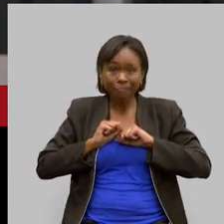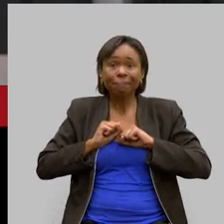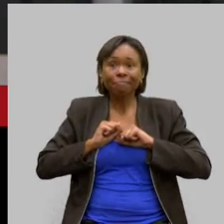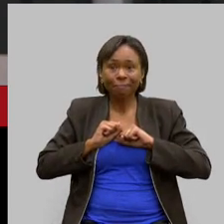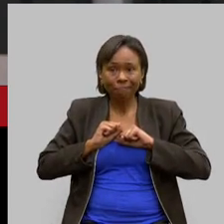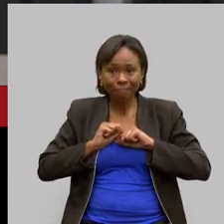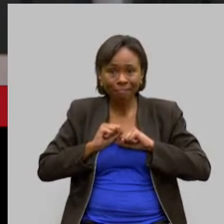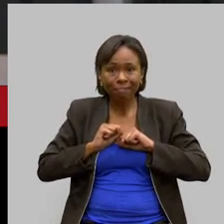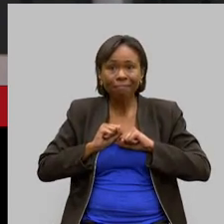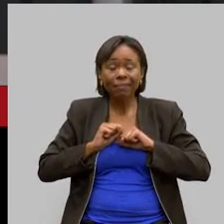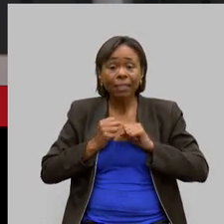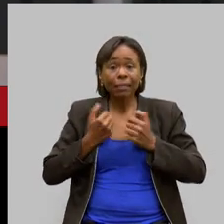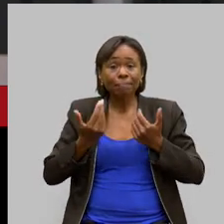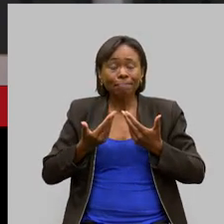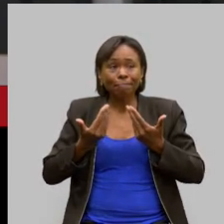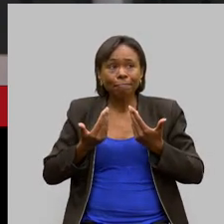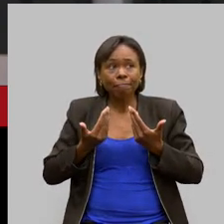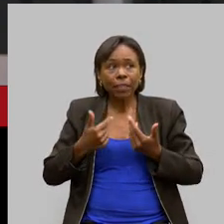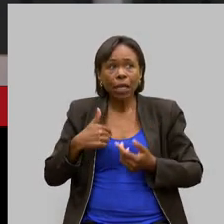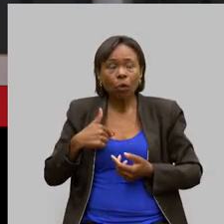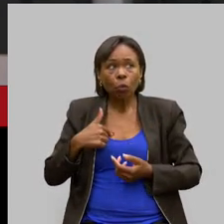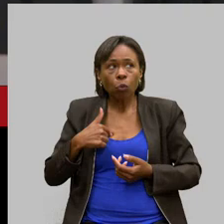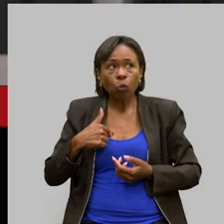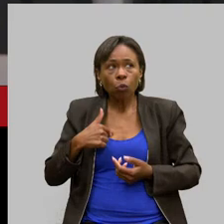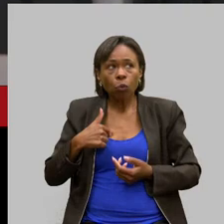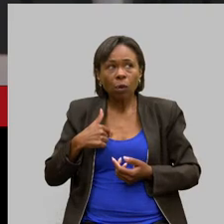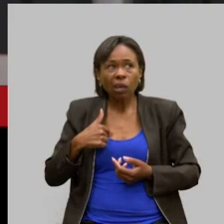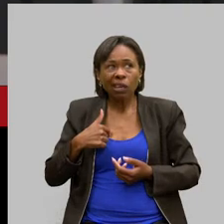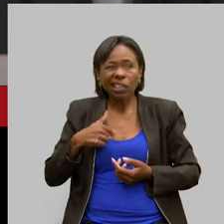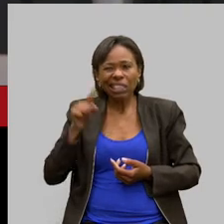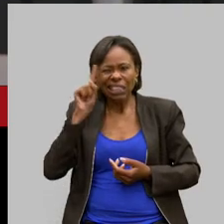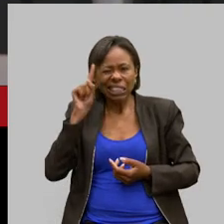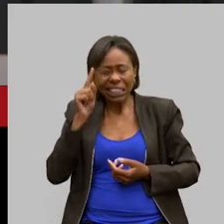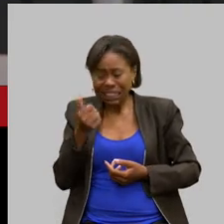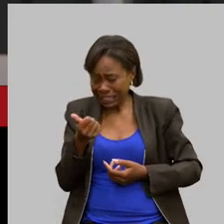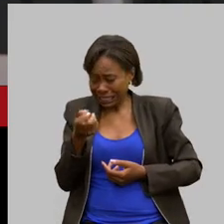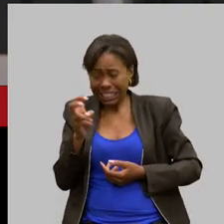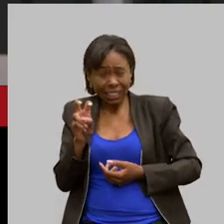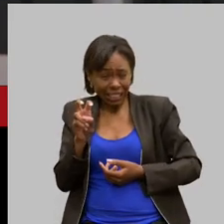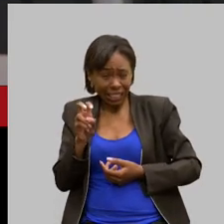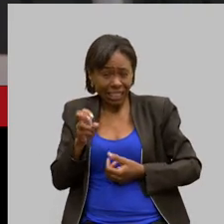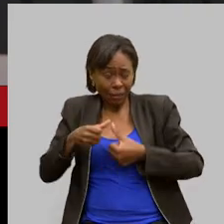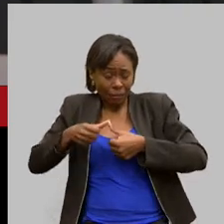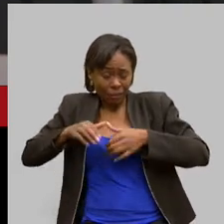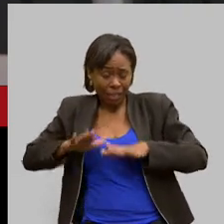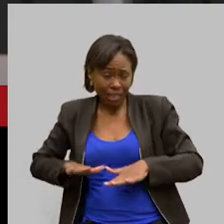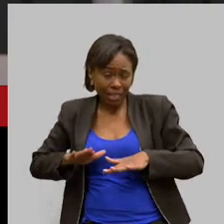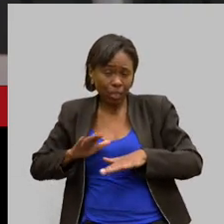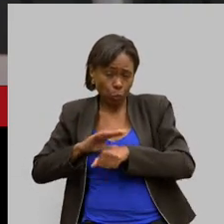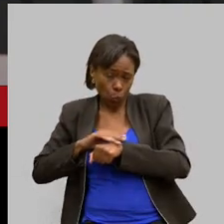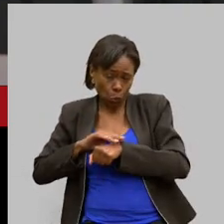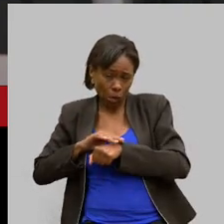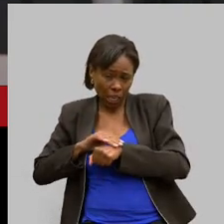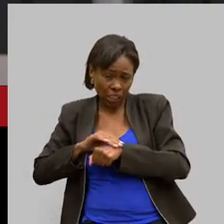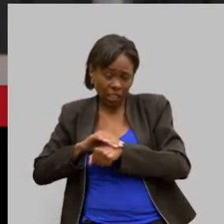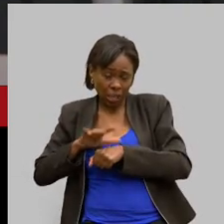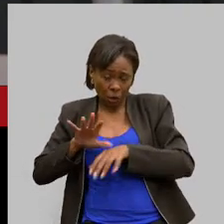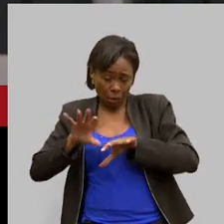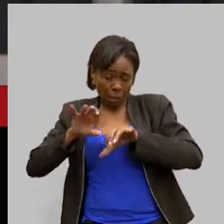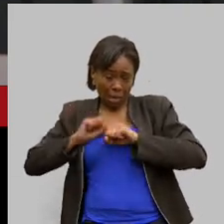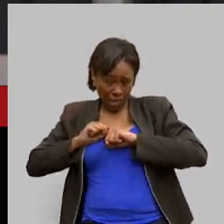eu e eu fiquei 15 dias do jeito que o vírus entrou no meu quarto ele vai sair em